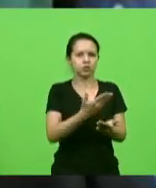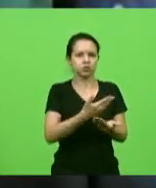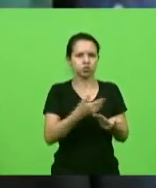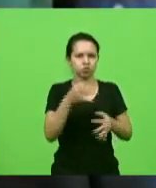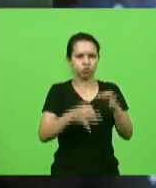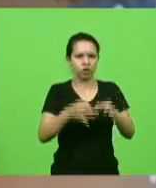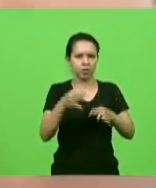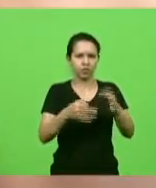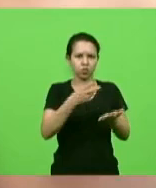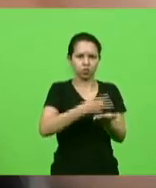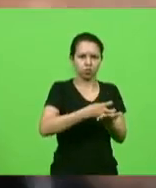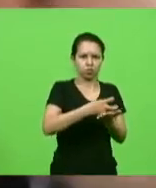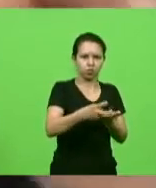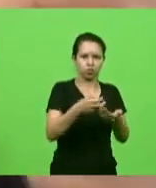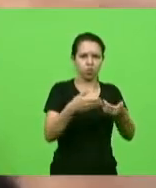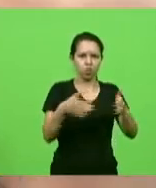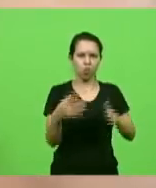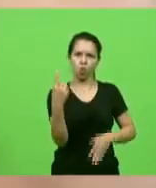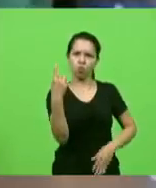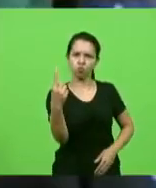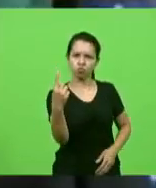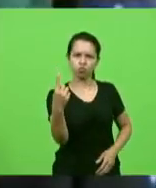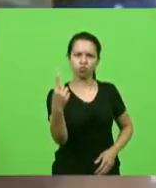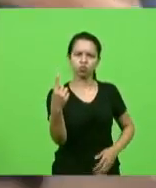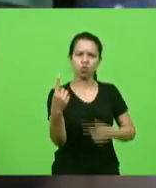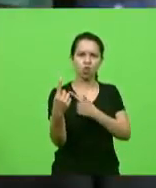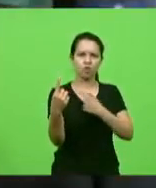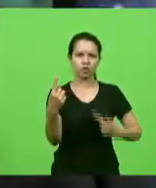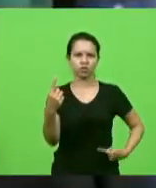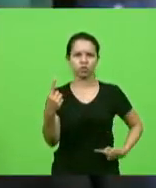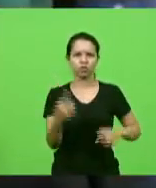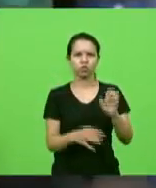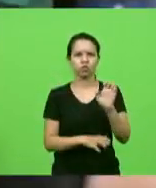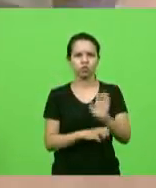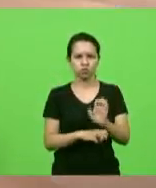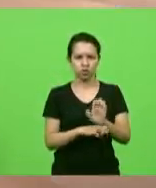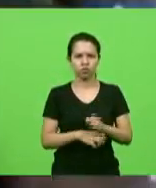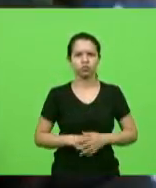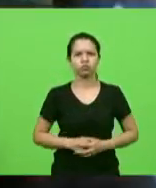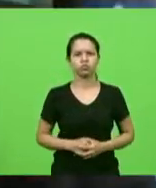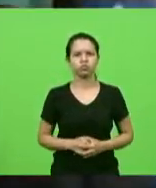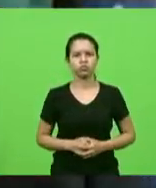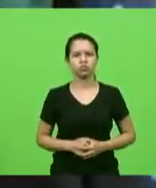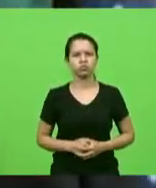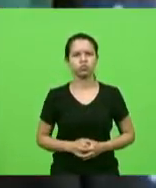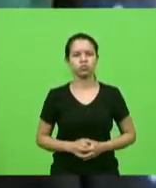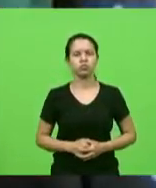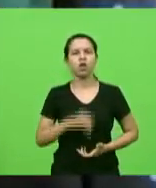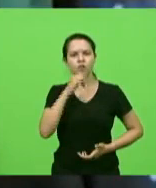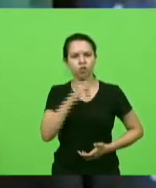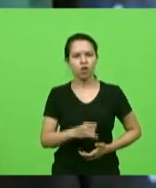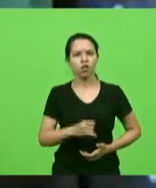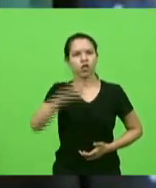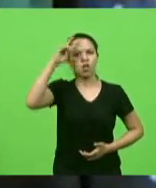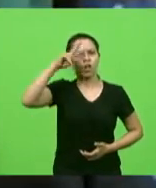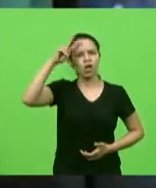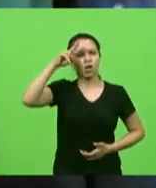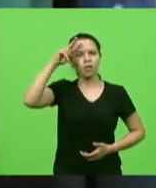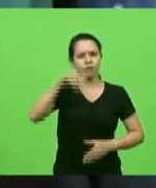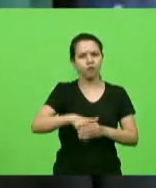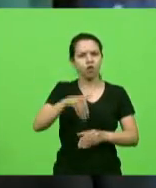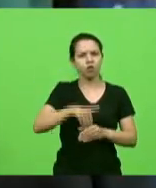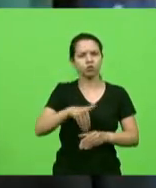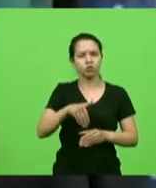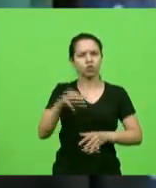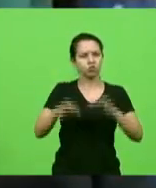julgamento de abertura de pista de um governador do Estado dito isso gostaria de trazer à memória do voto